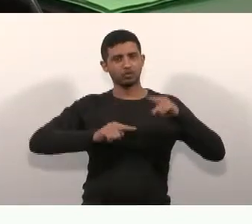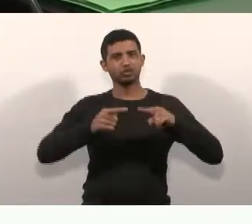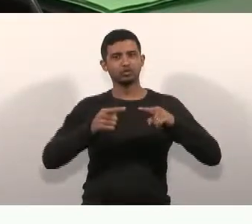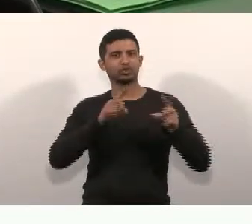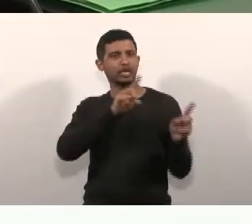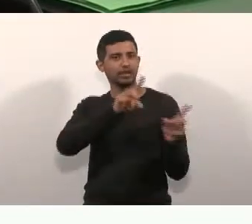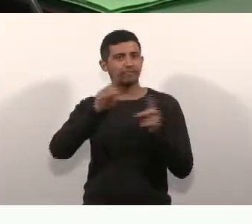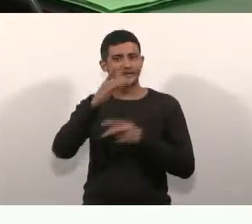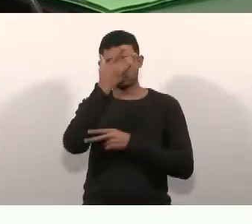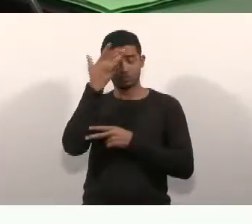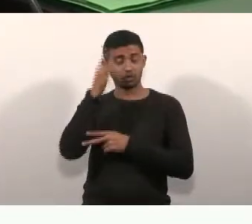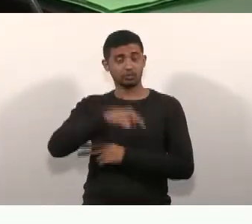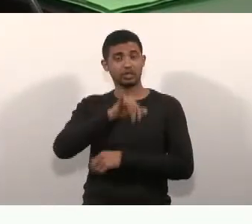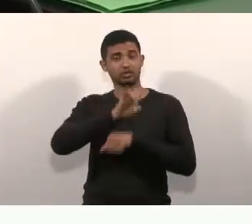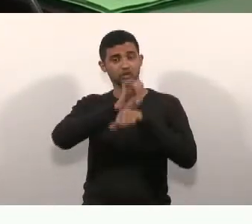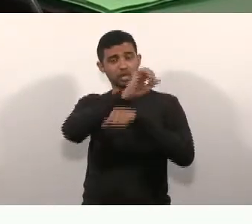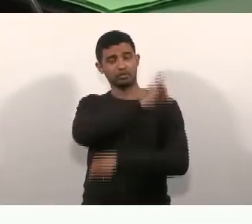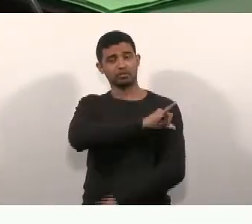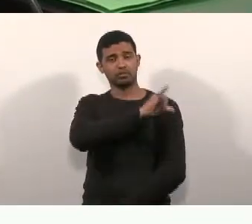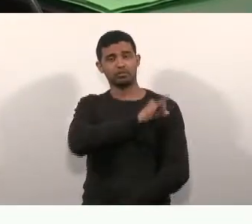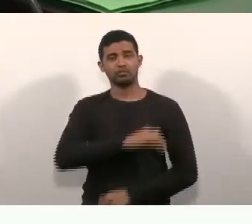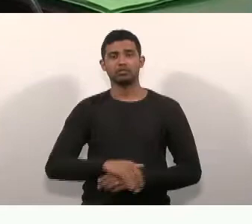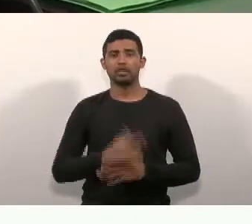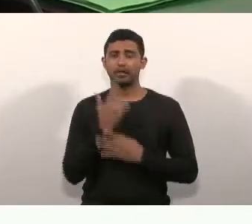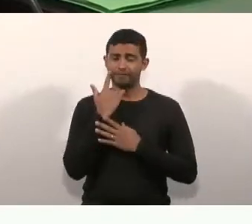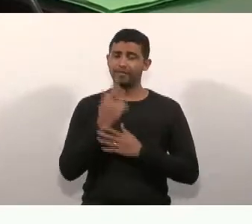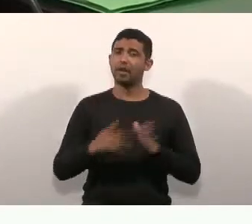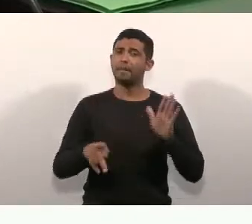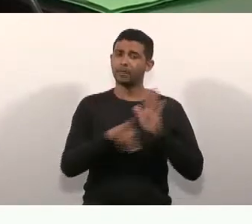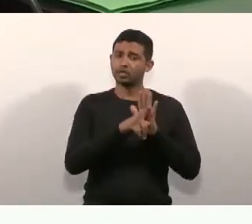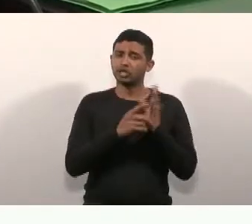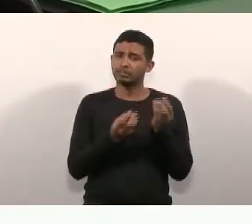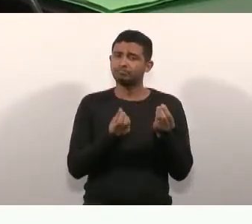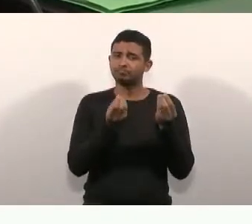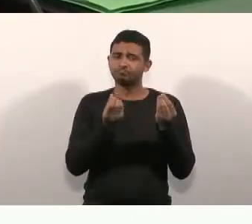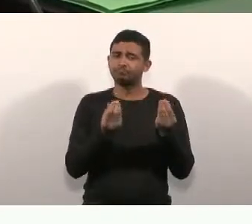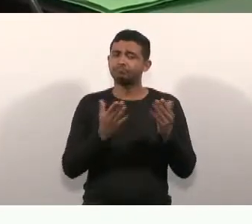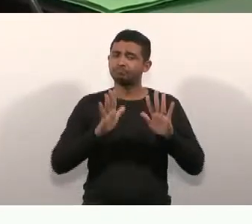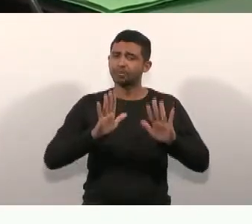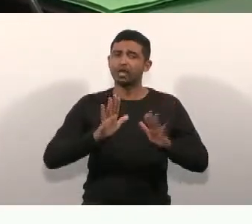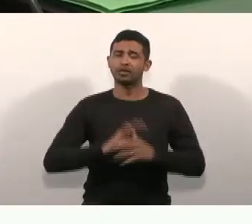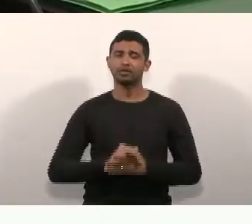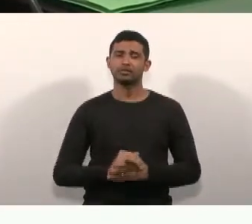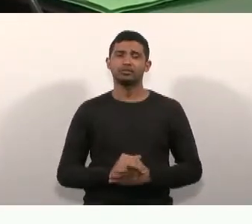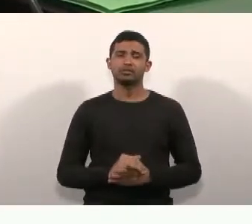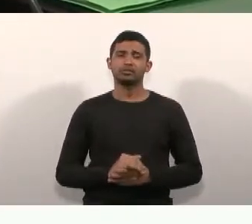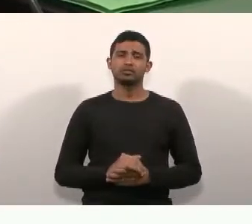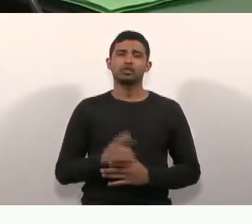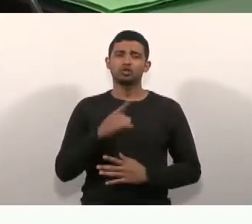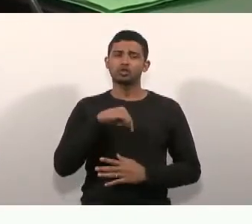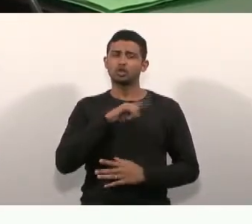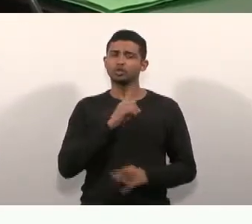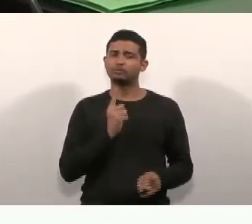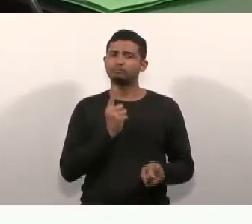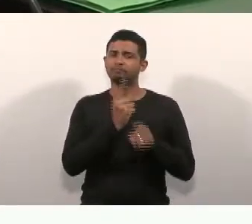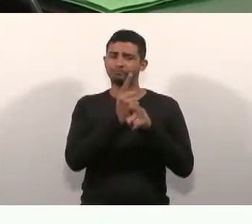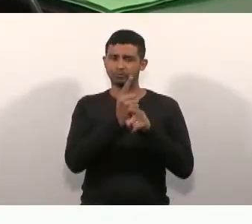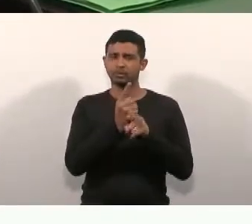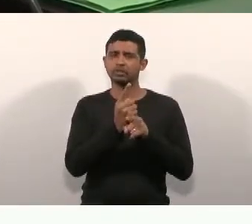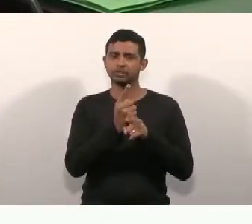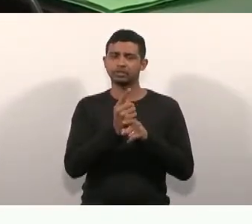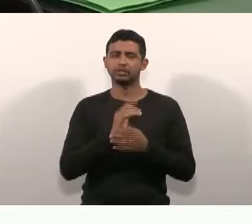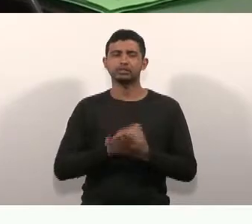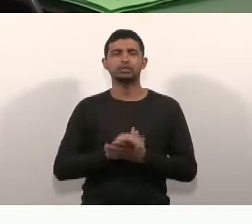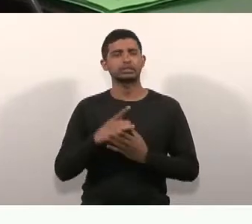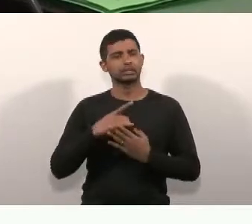aos consumidores no estado do Rio de Janeiro. É um projeto muito meritório, porém, nós constatamos, deputado Jair e deputado Tiago,